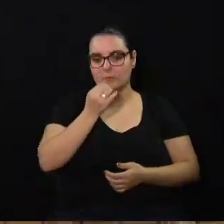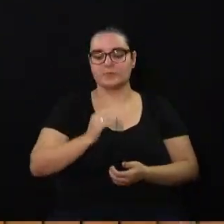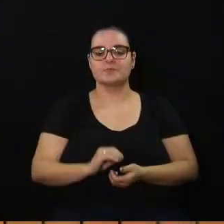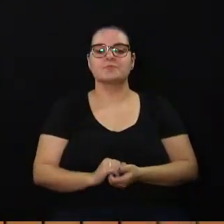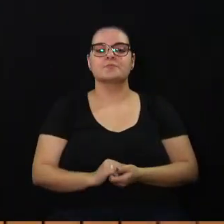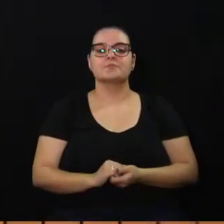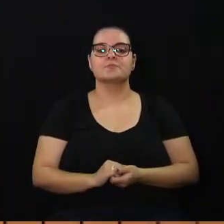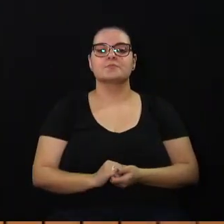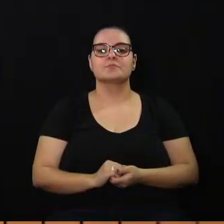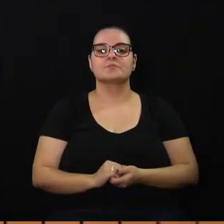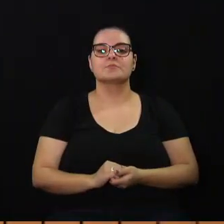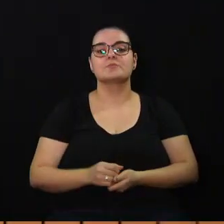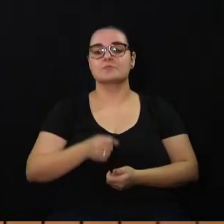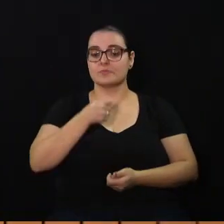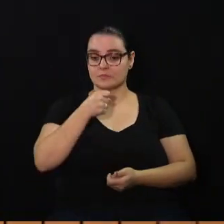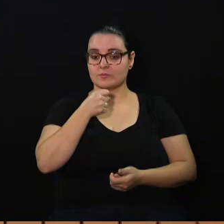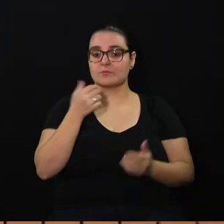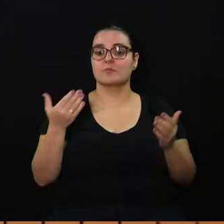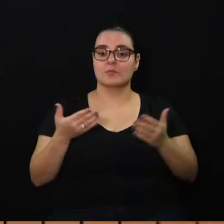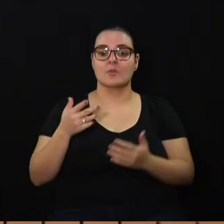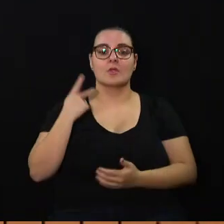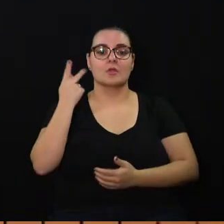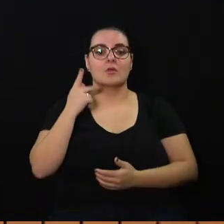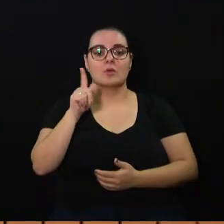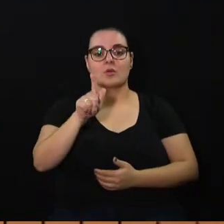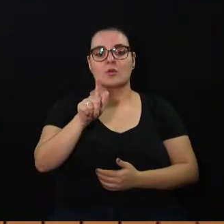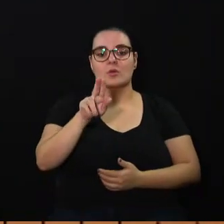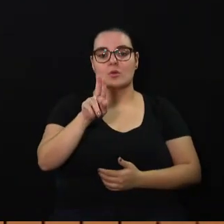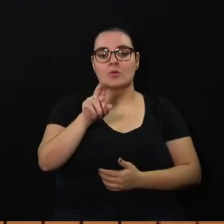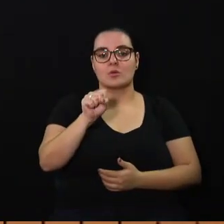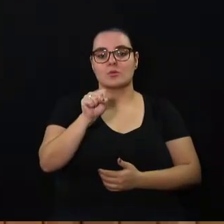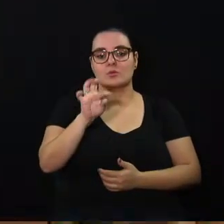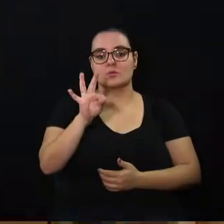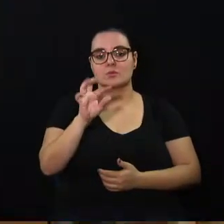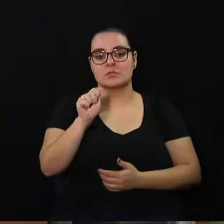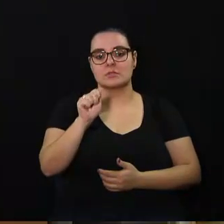com a palavra agora o vereador gustavo petta